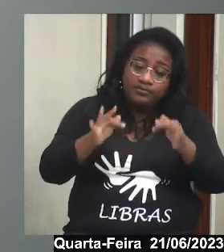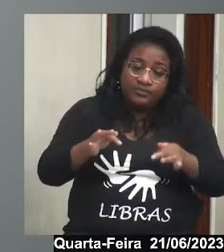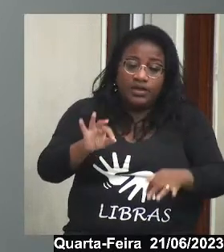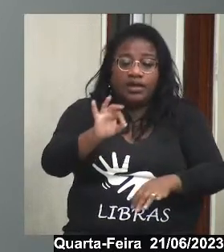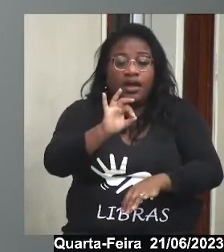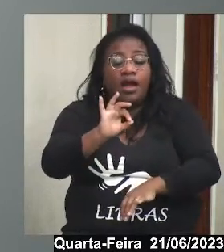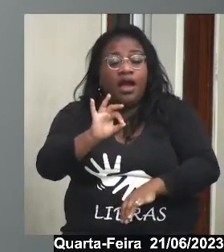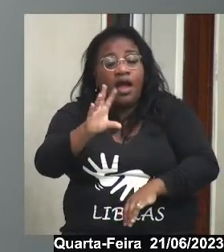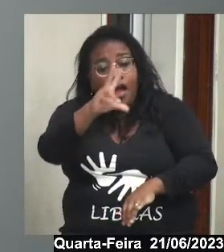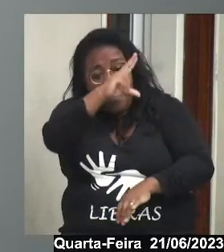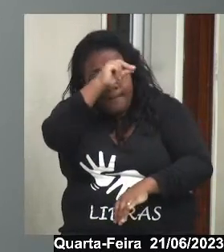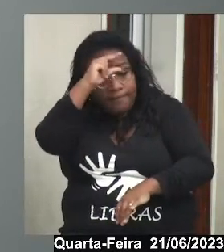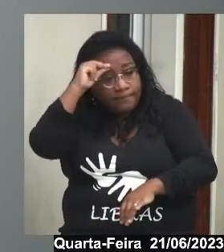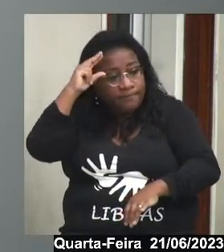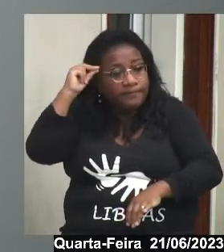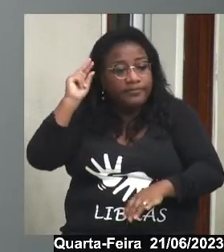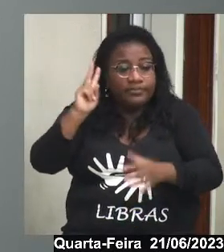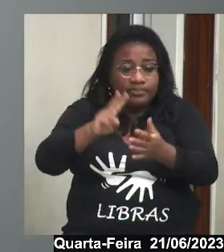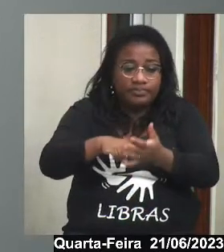se comprometeu.